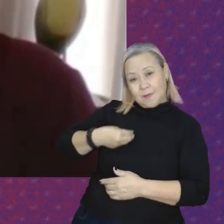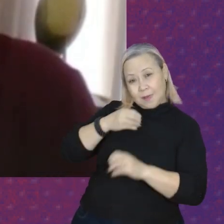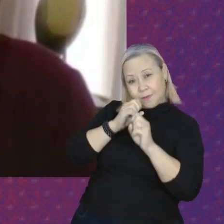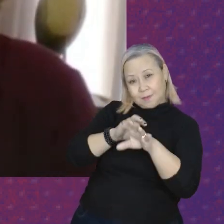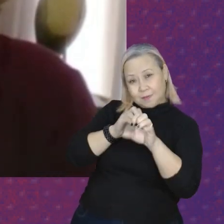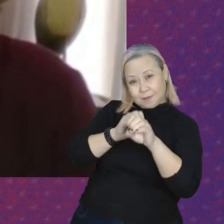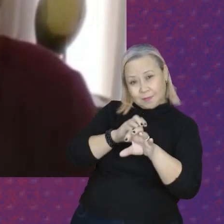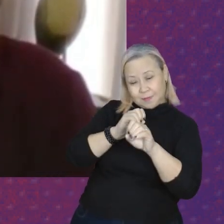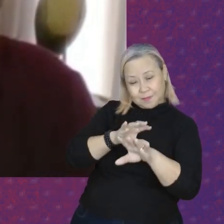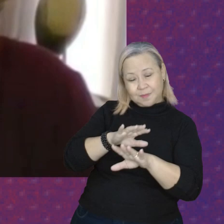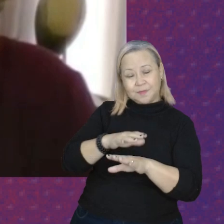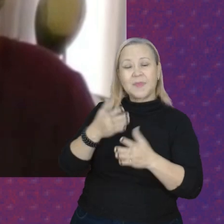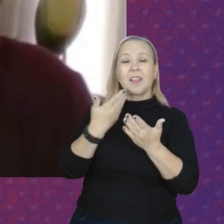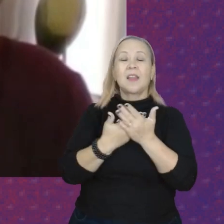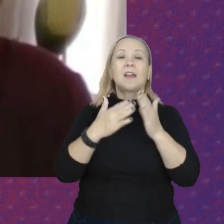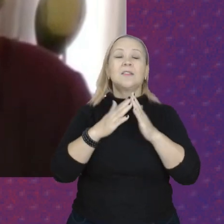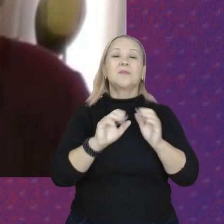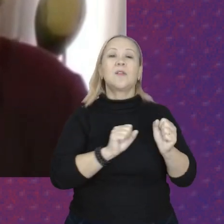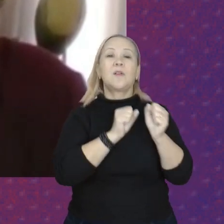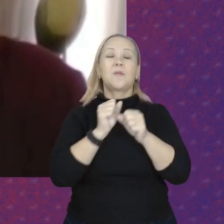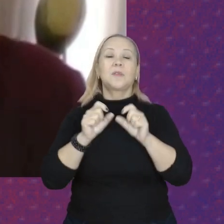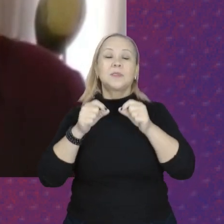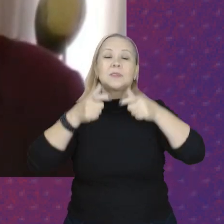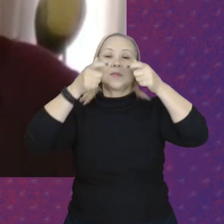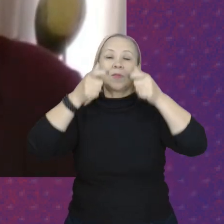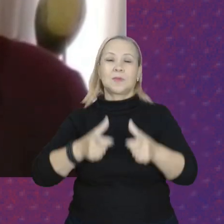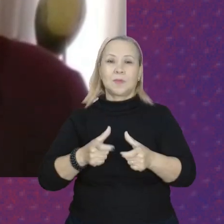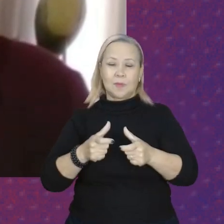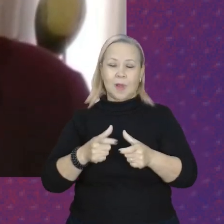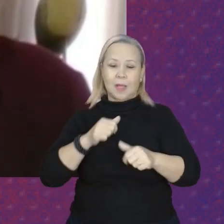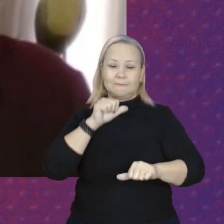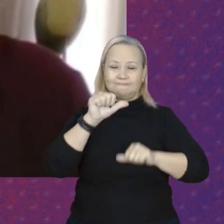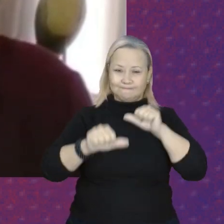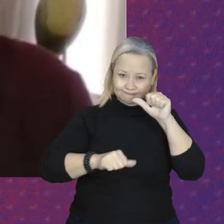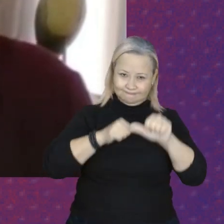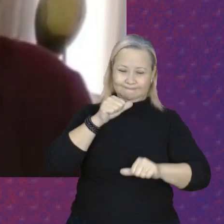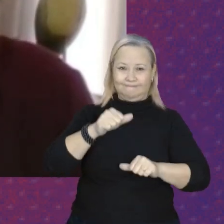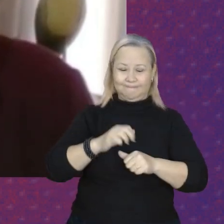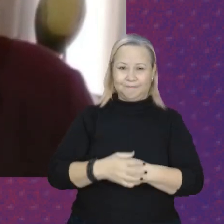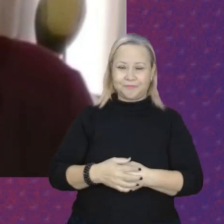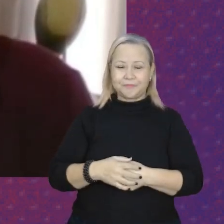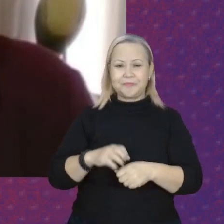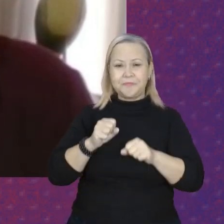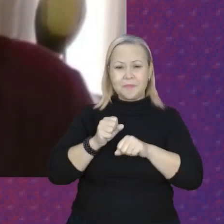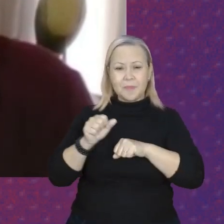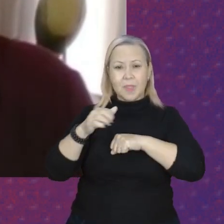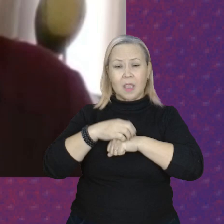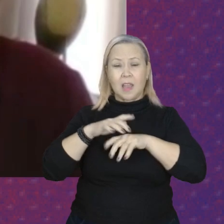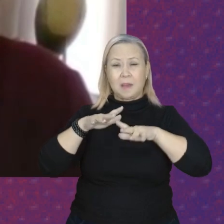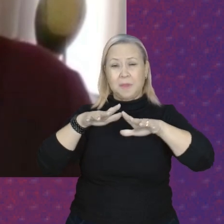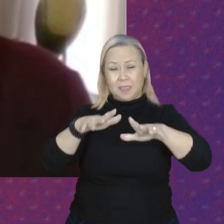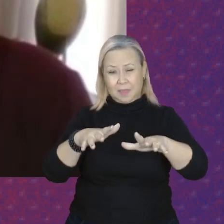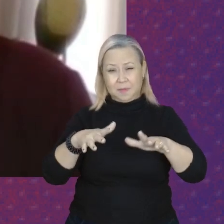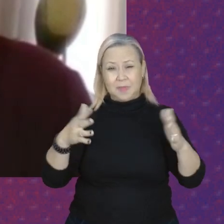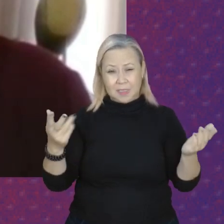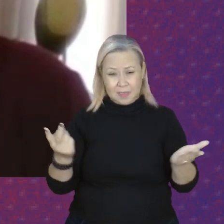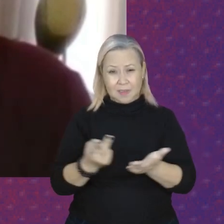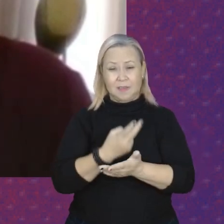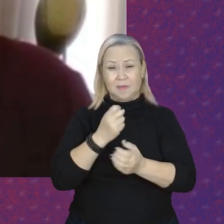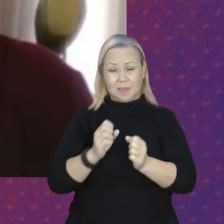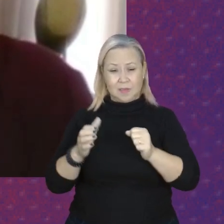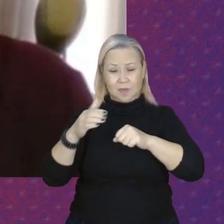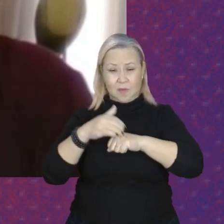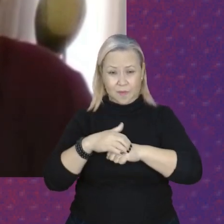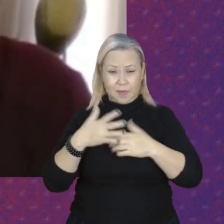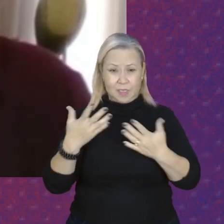educadora, a escola possa ser esse local de transformações. A pandemia do coronavírus nos mostrou isso de uma